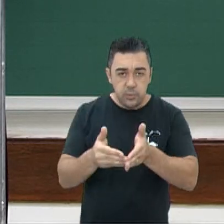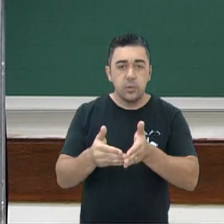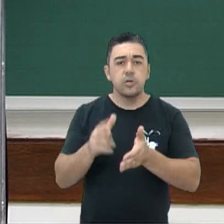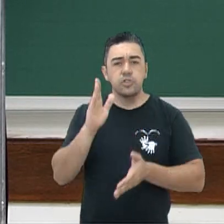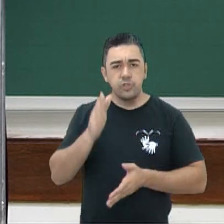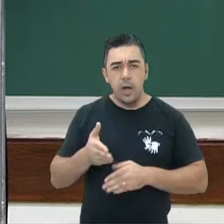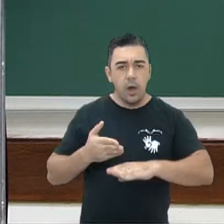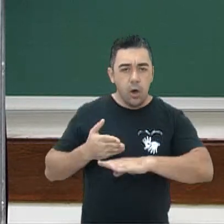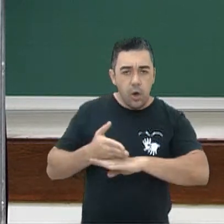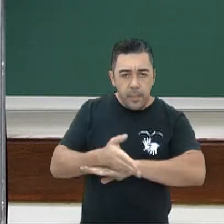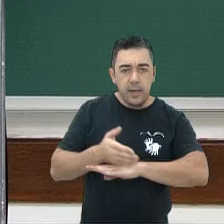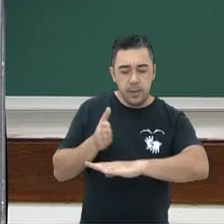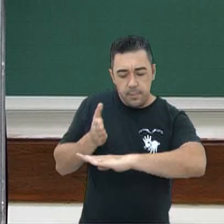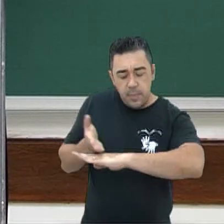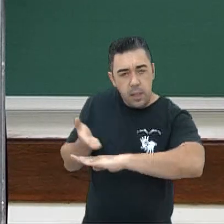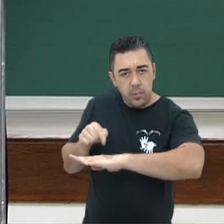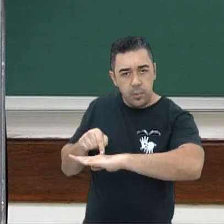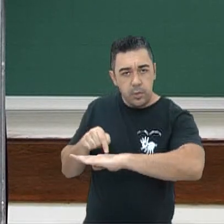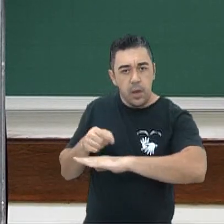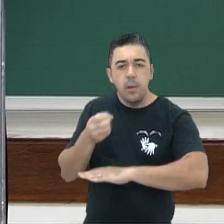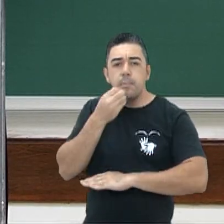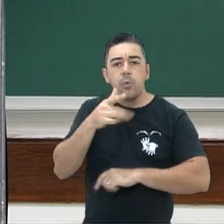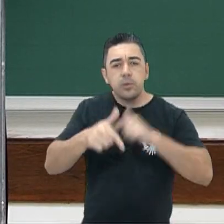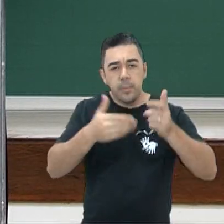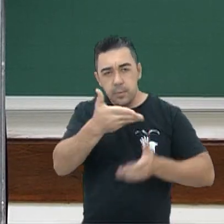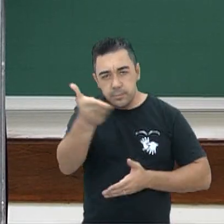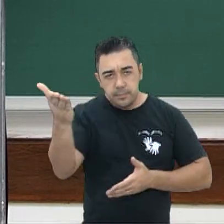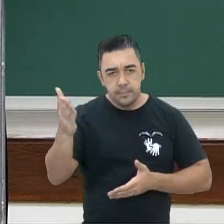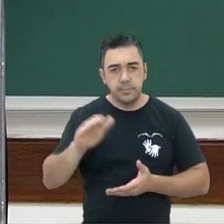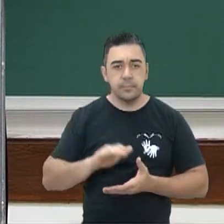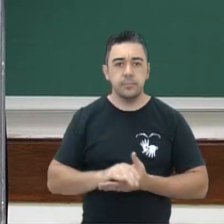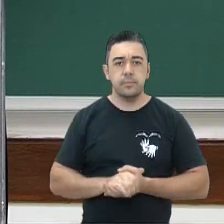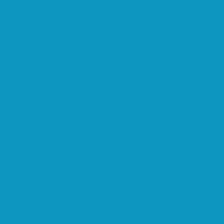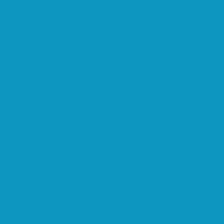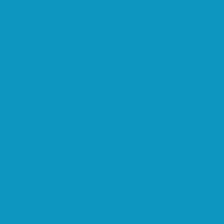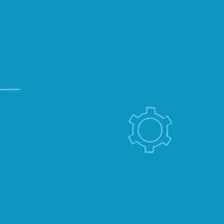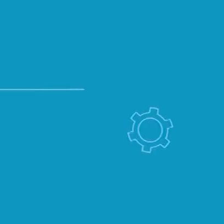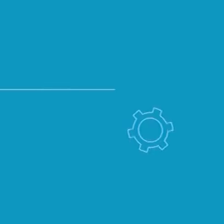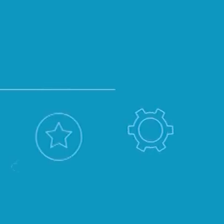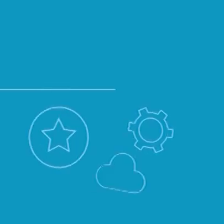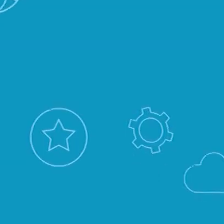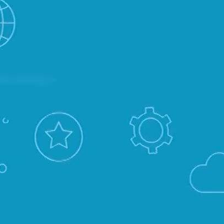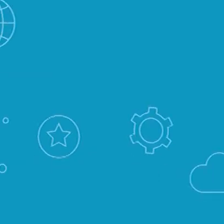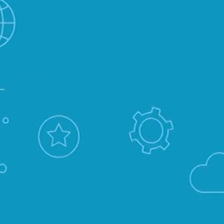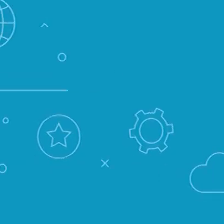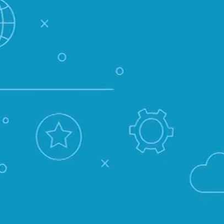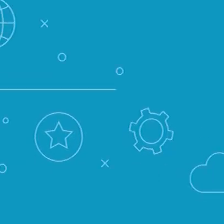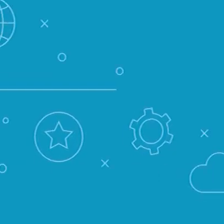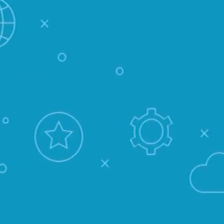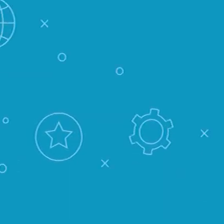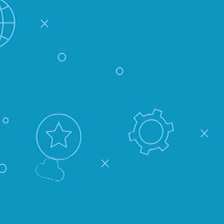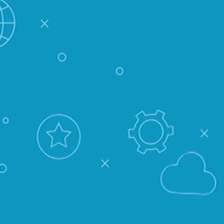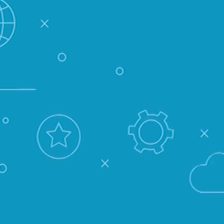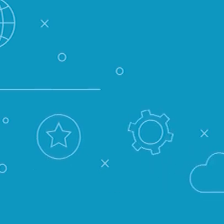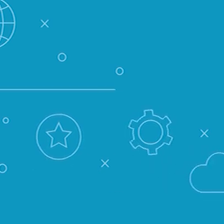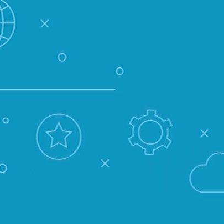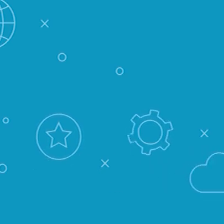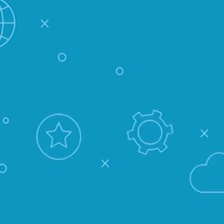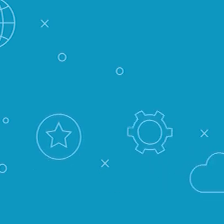gente já vai entrar na Idade Moderna. Bom trabalho a todos.